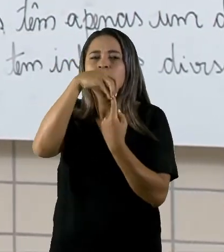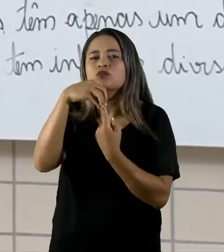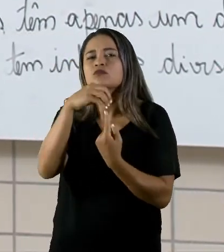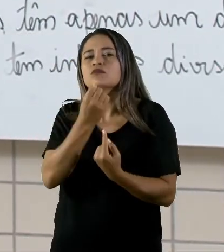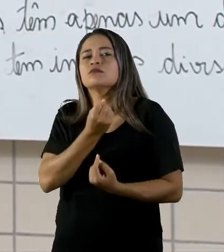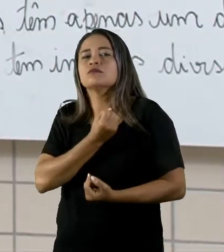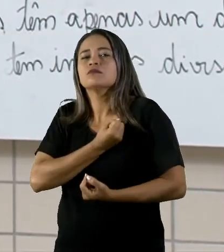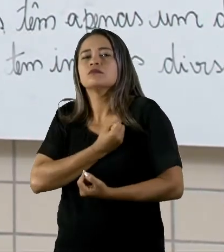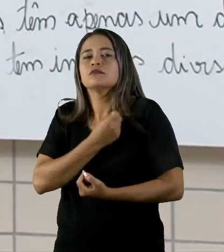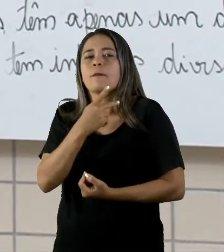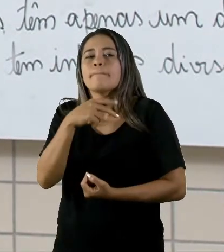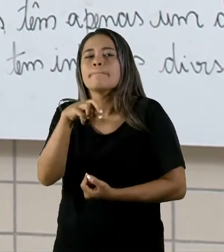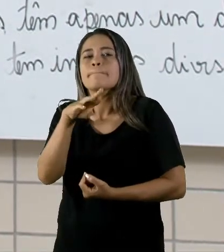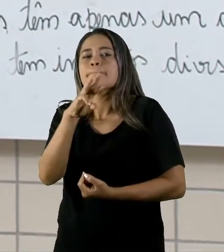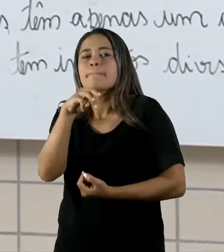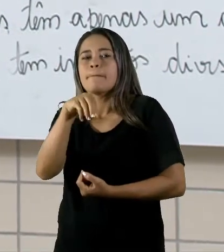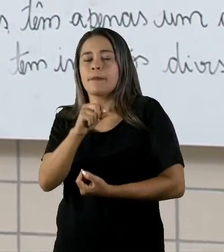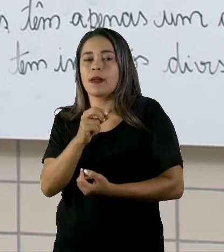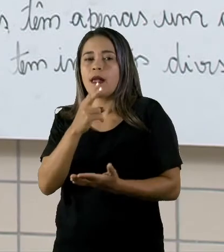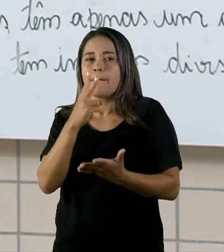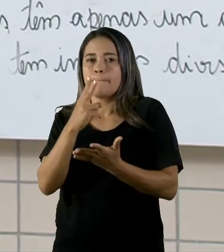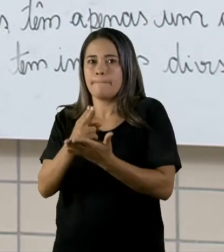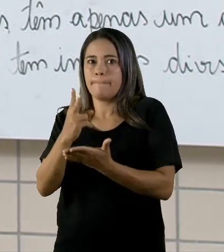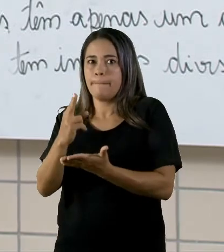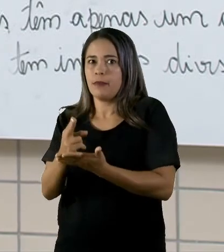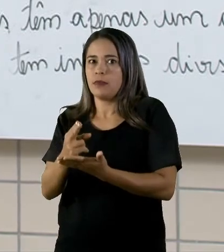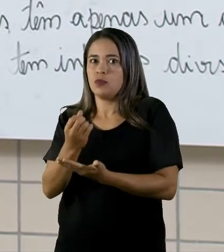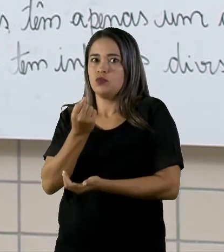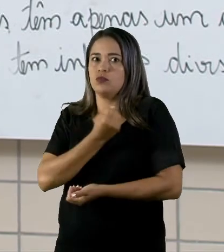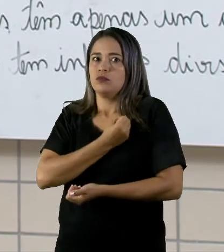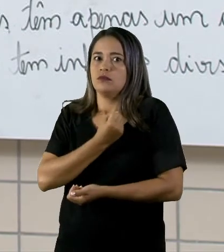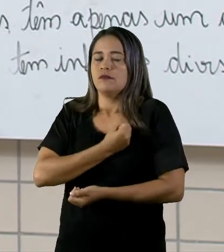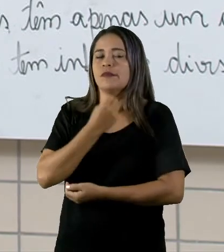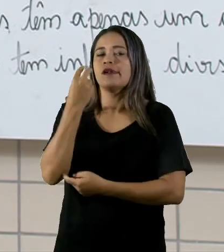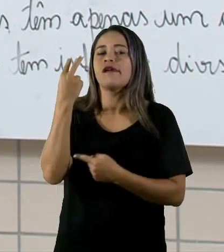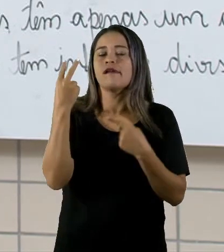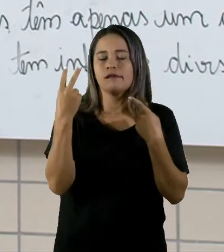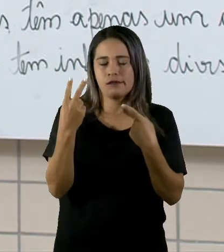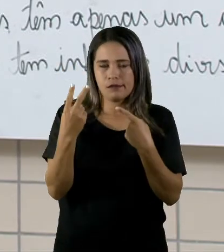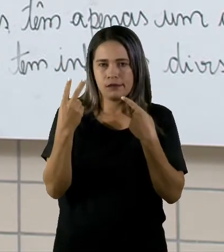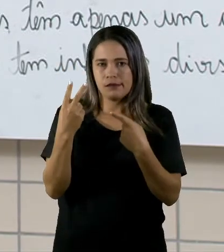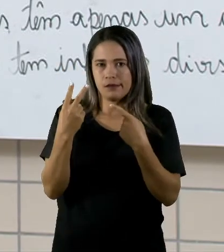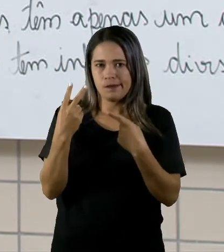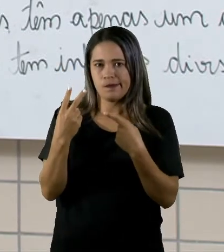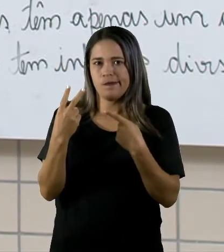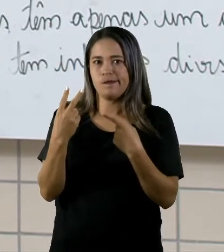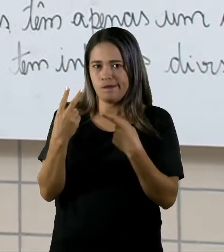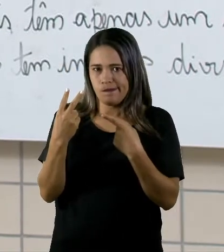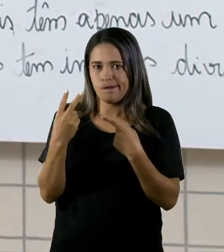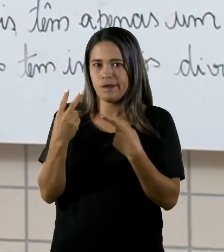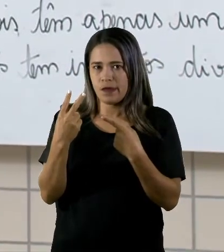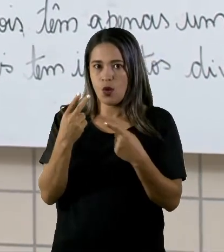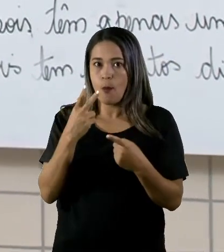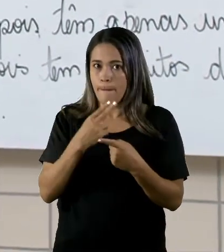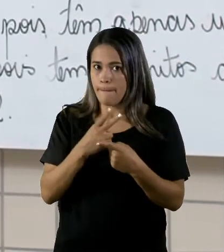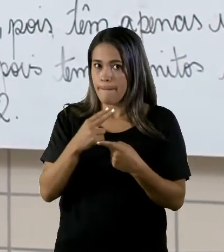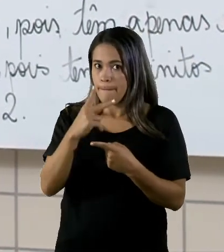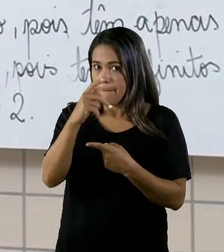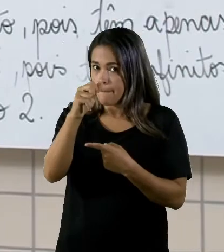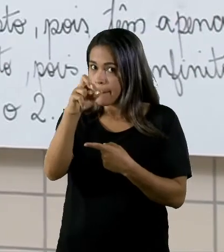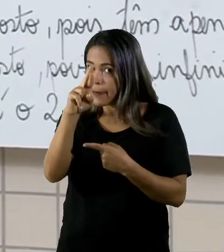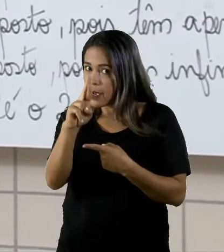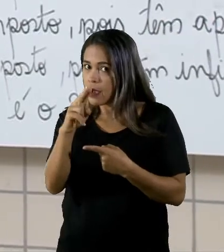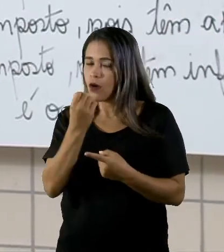turma, é o 2. Então, olha, o único número par que é primo é o número 2, que ele tem